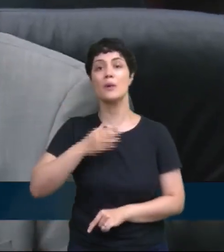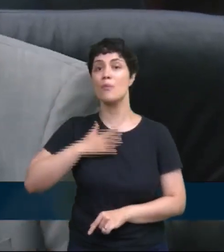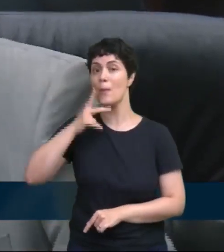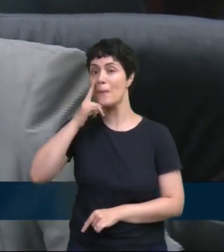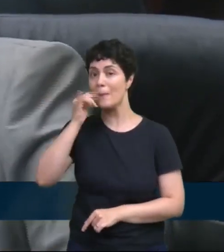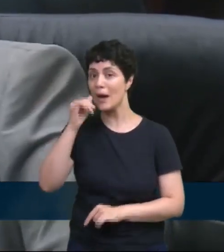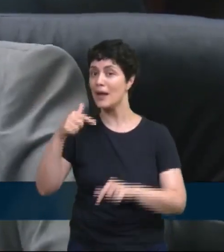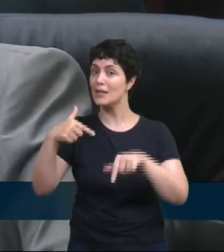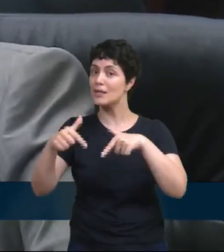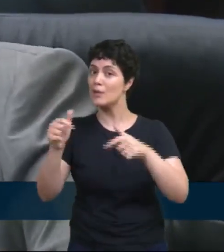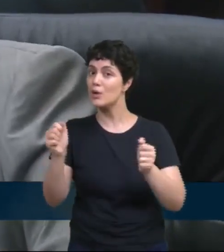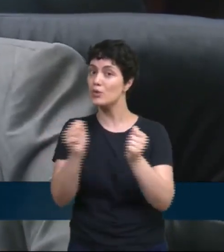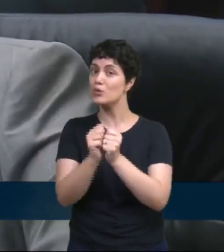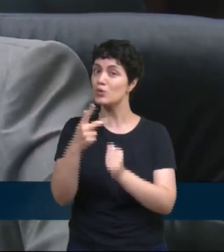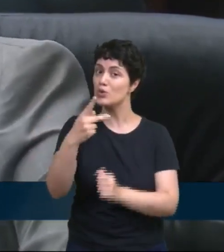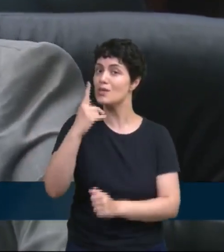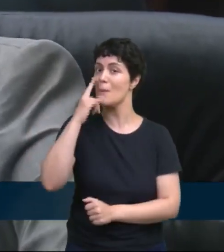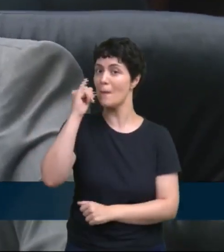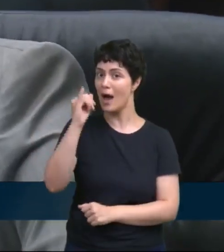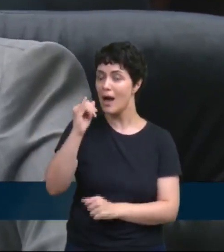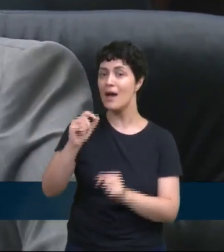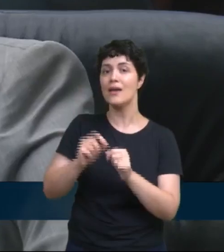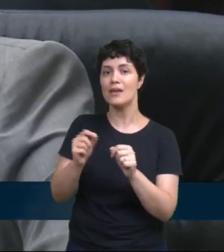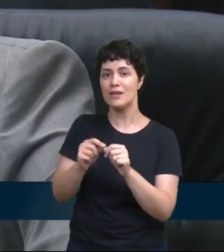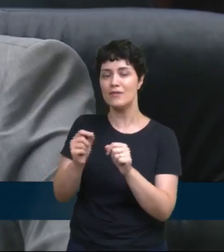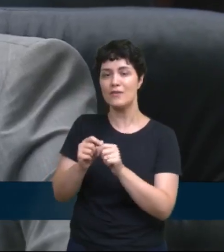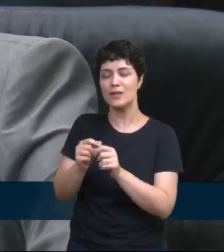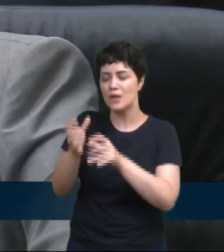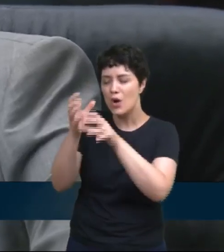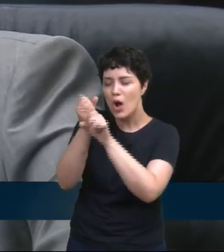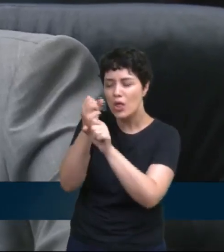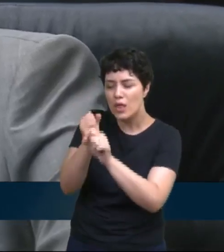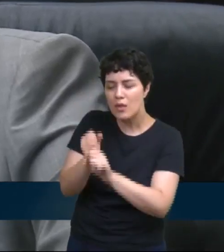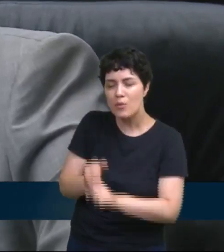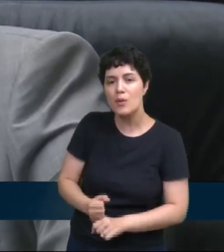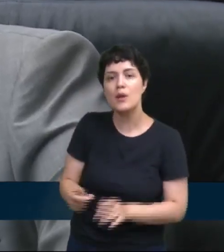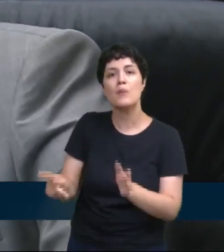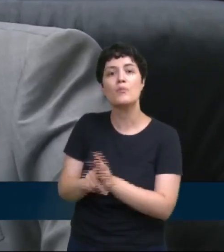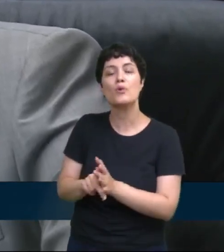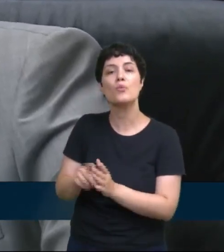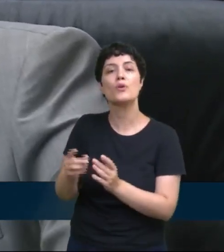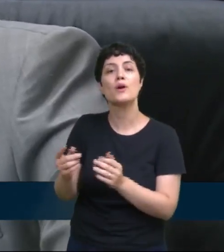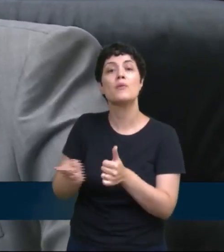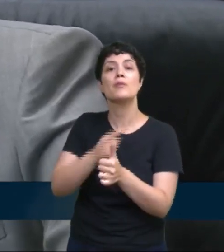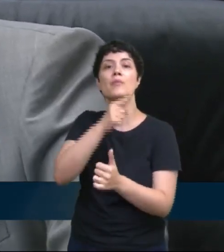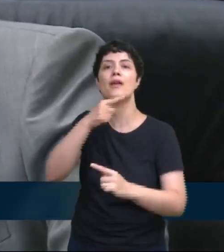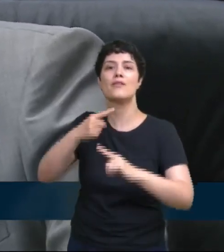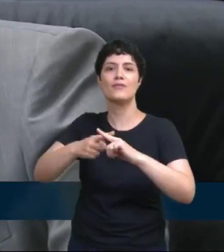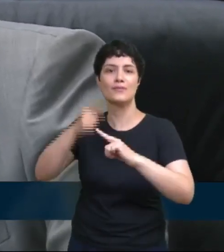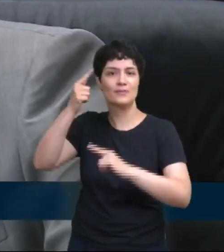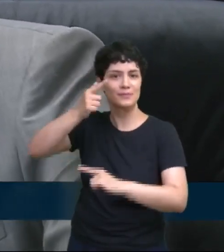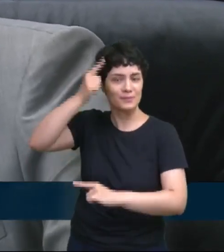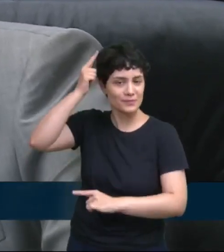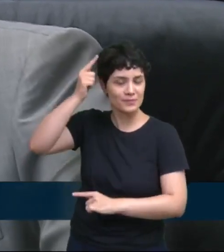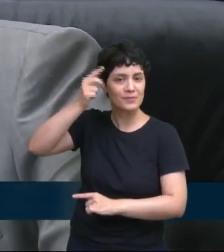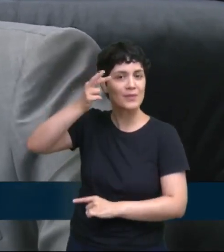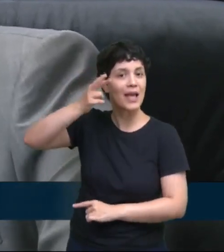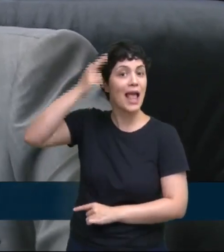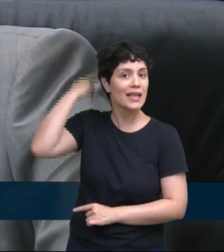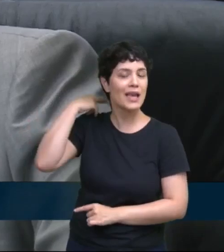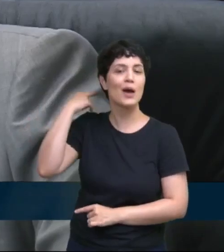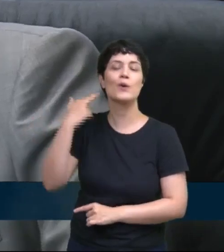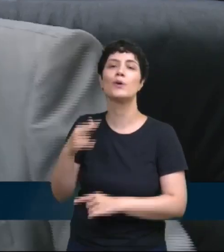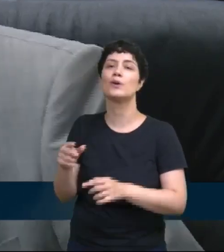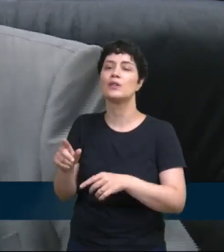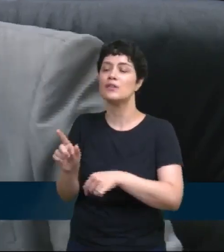balanço da da gestão de Roberto Requião à frente da Prefeitura de Curitiba, e chamava-se Curitiba Bela e